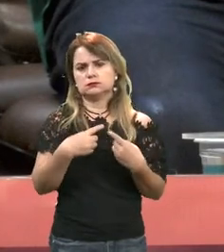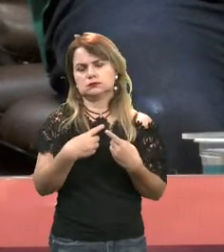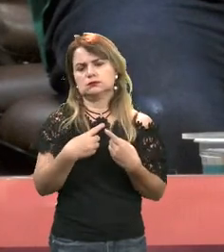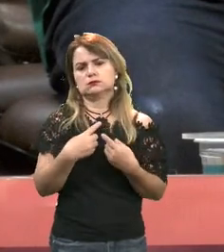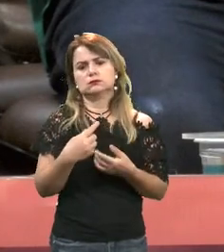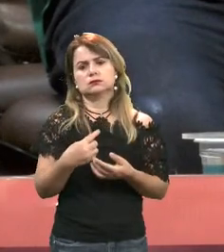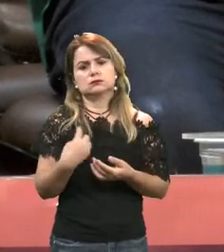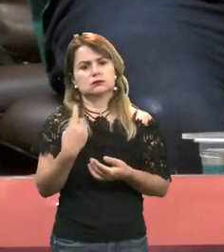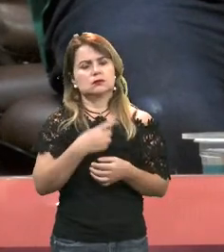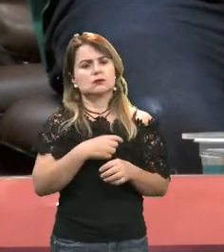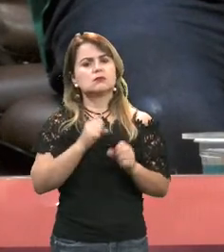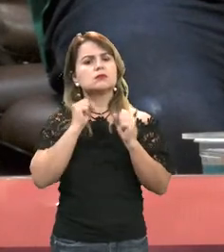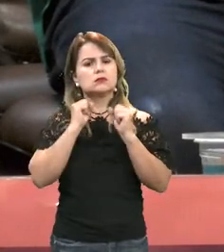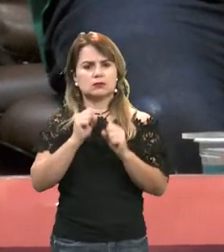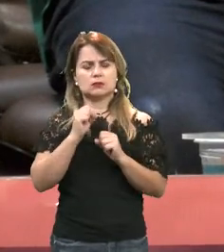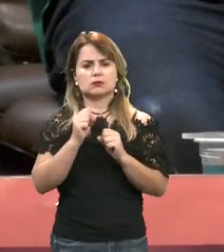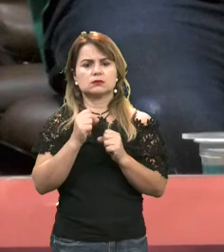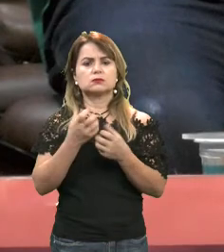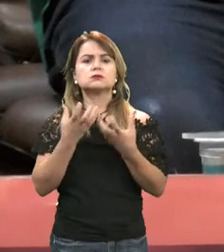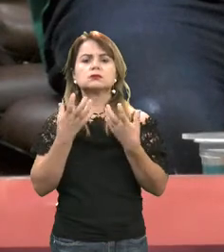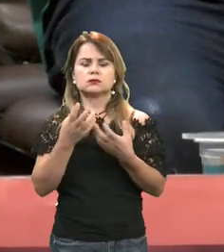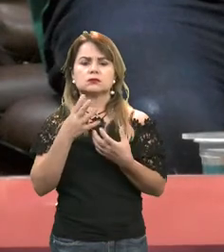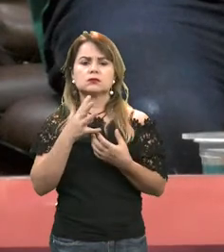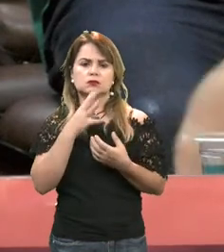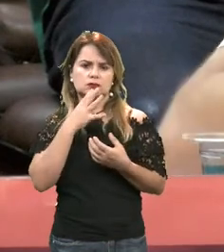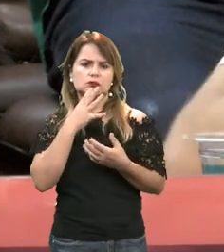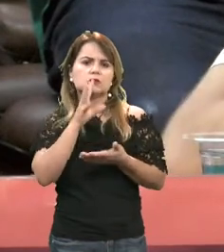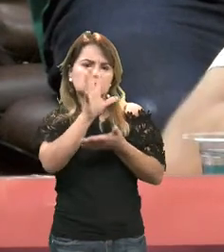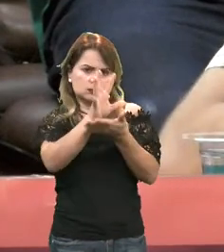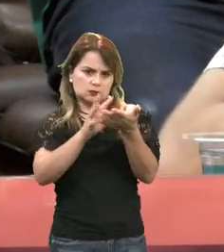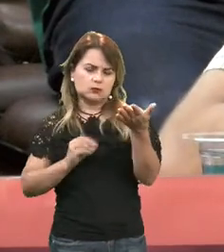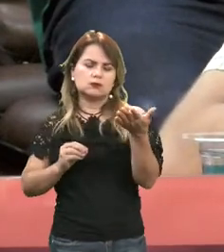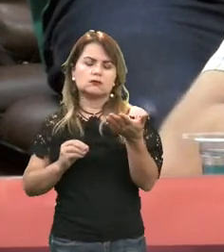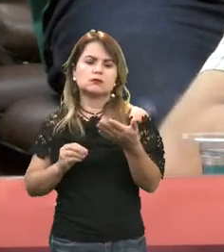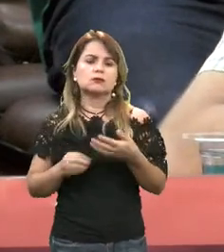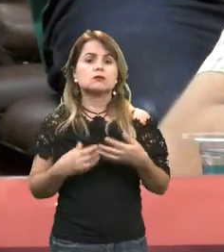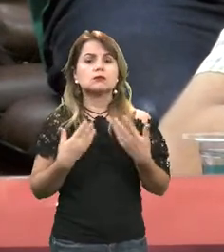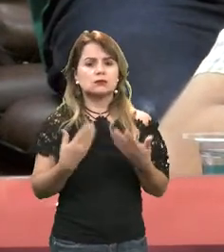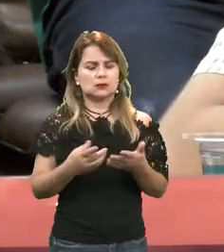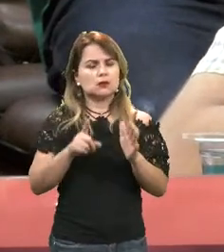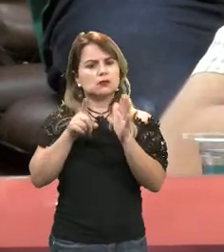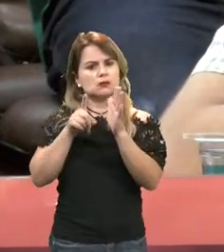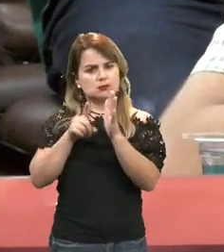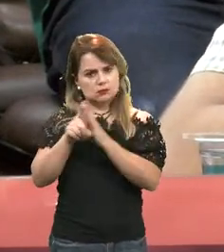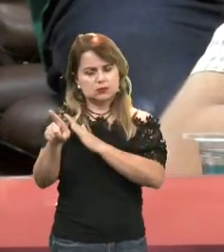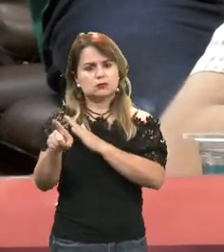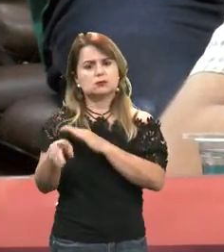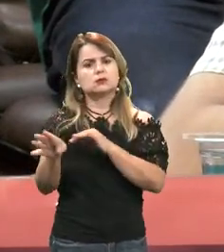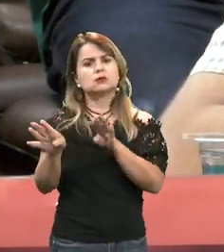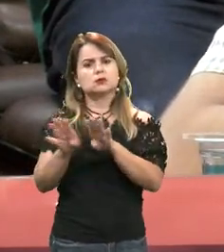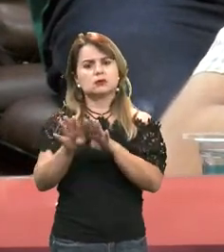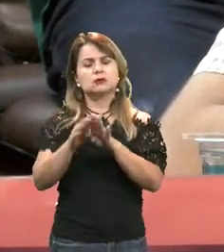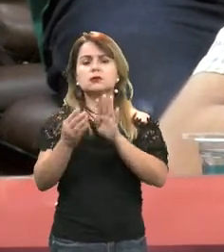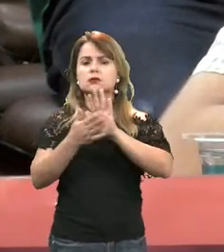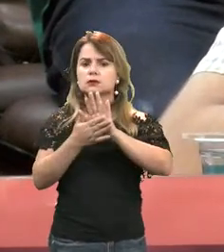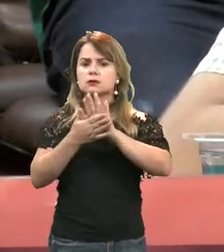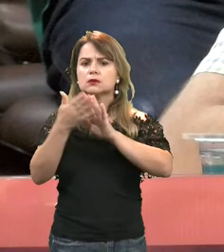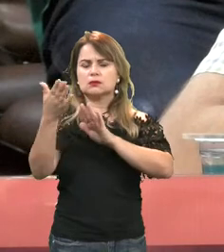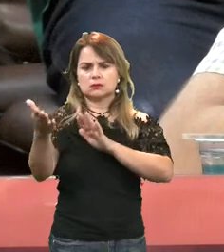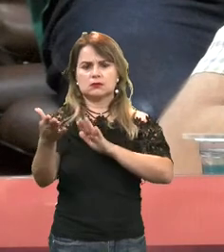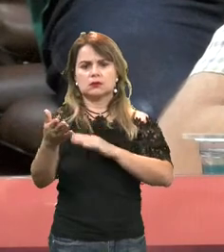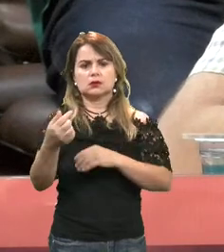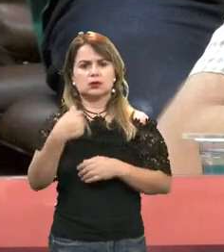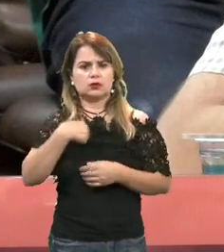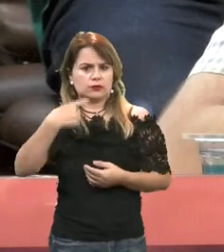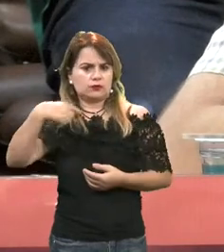poderíamos conhecer ou poderíamos nos espelhar. Então, eu quero deixar essa pergunta, parabenizar você. Eu estive lá no